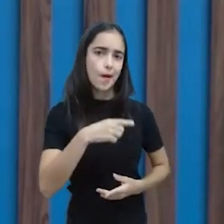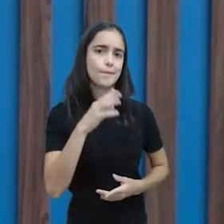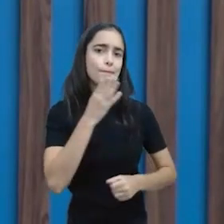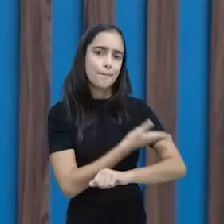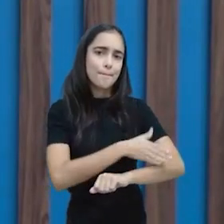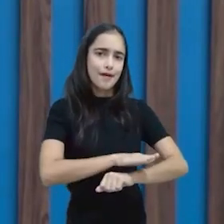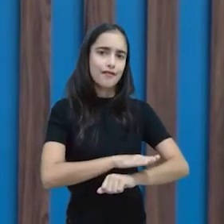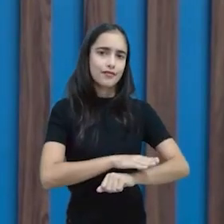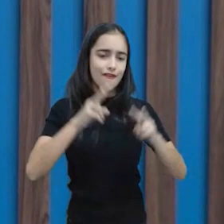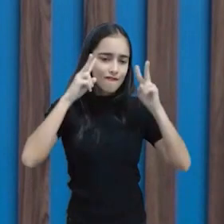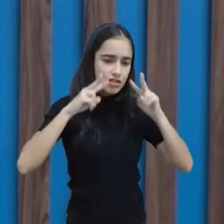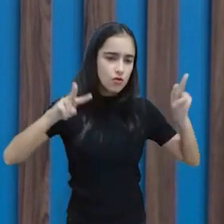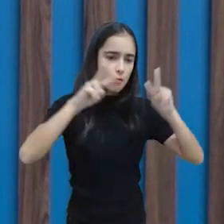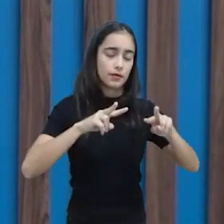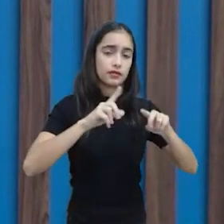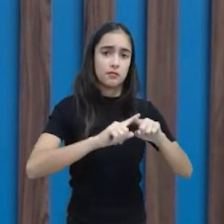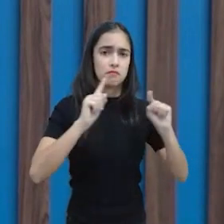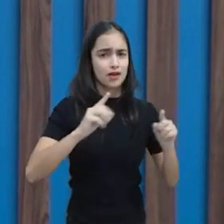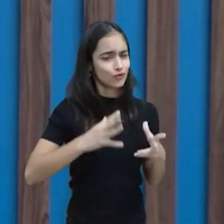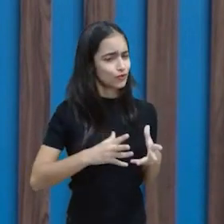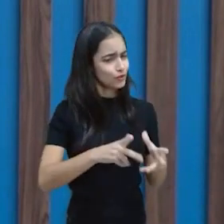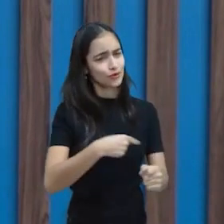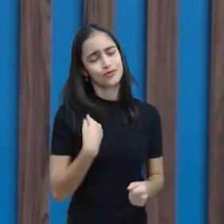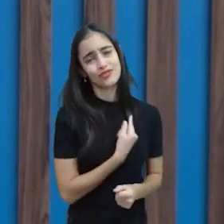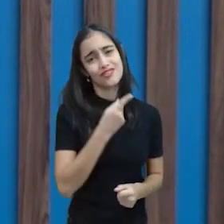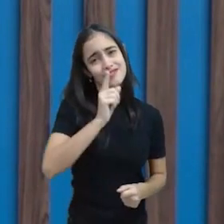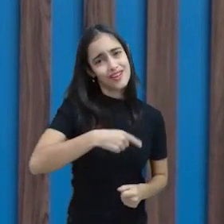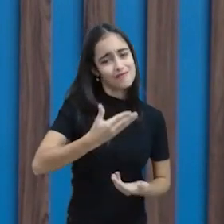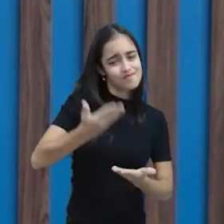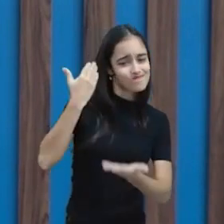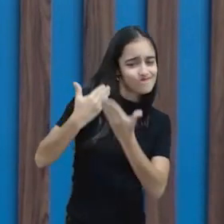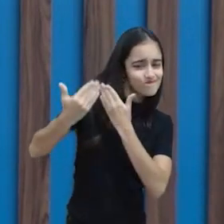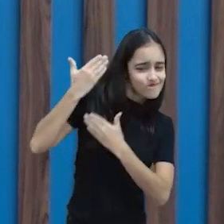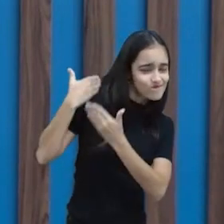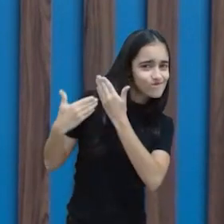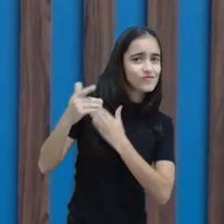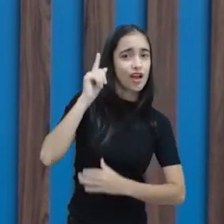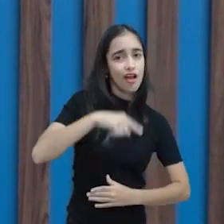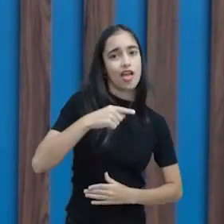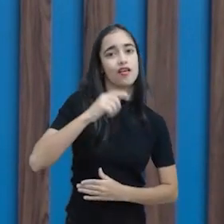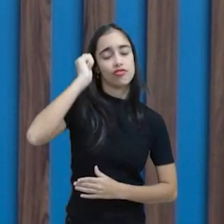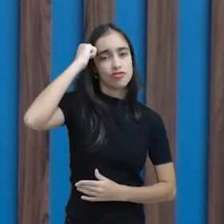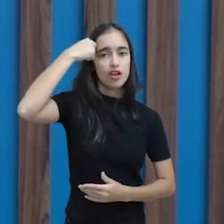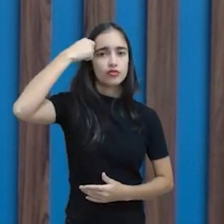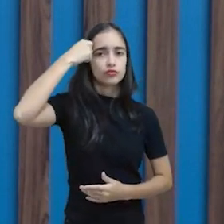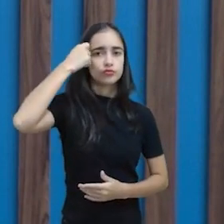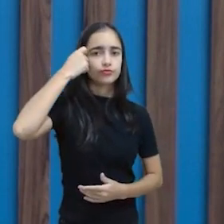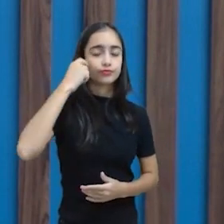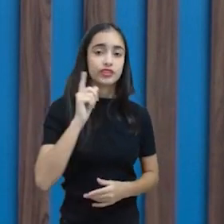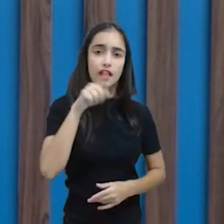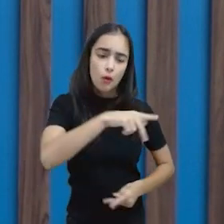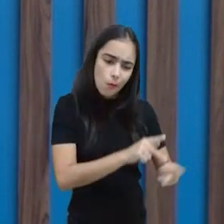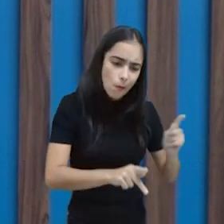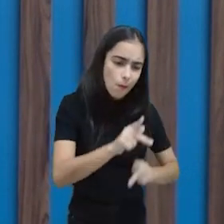todos nós somos descendentes dos negros, dos indígenas, né, pessoal? Os indígenas que são nossos, né, nosso